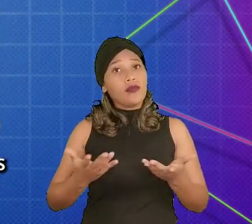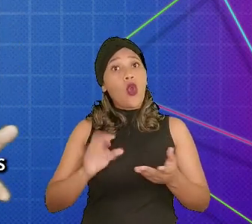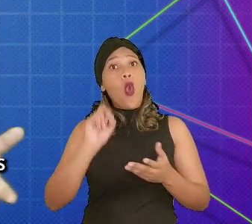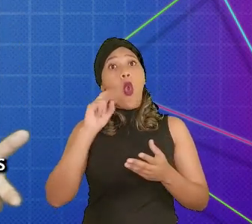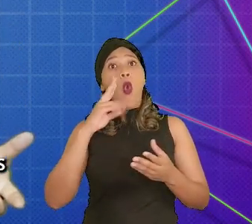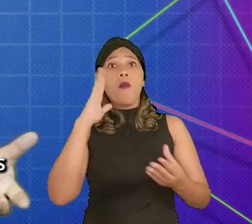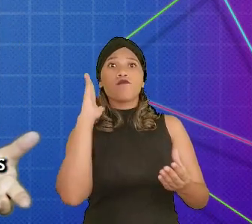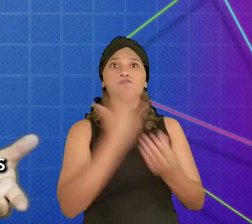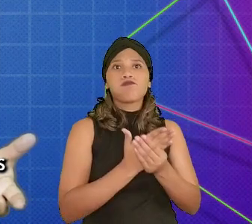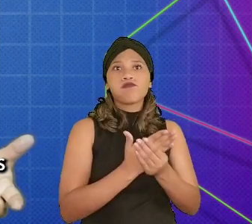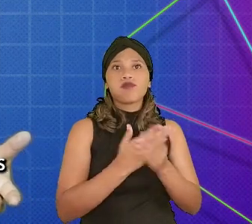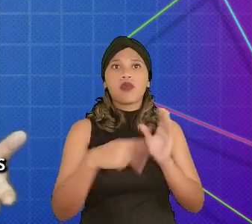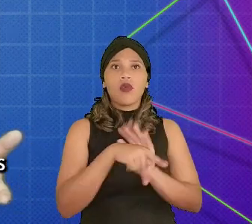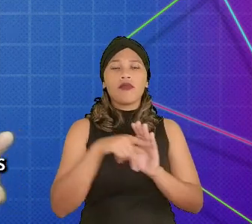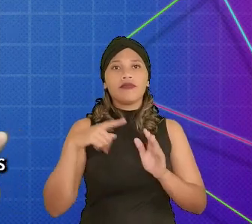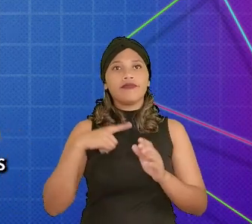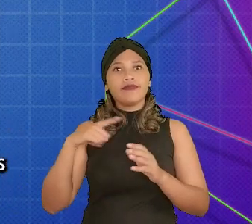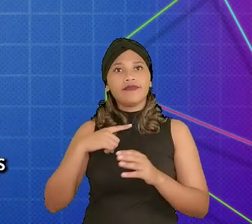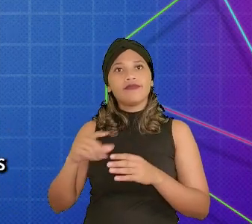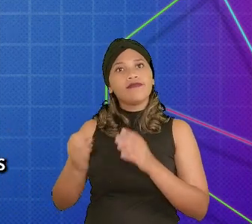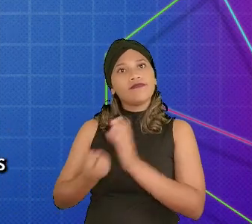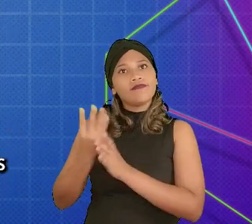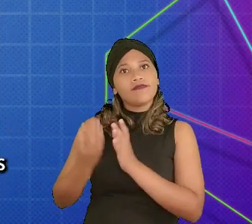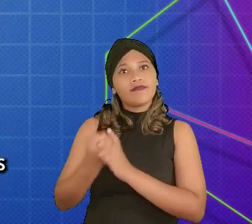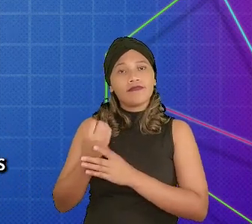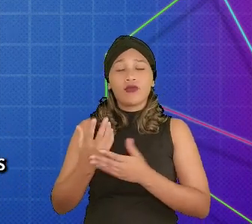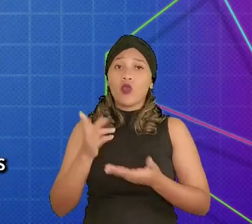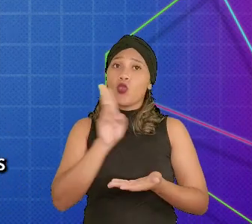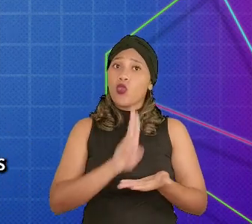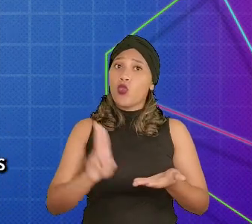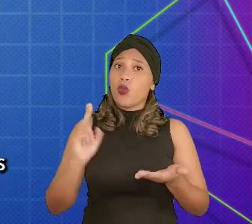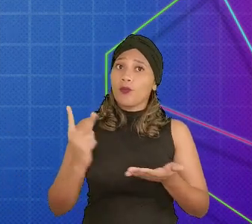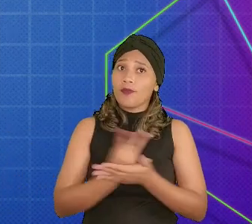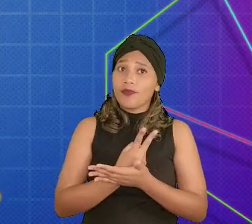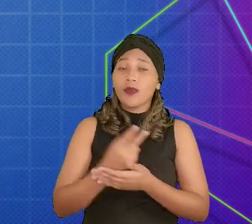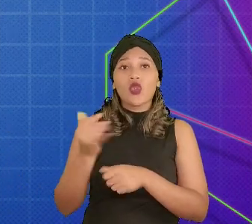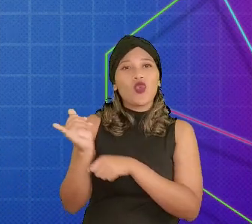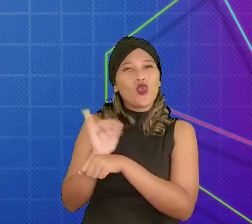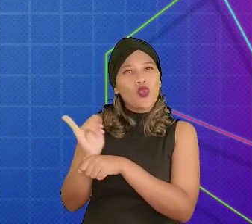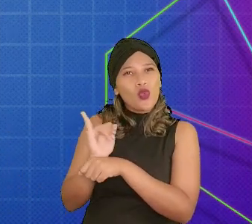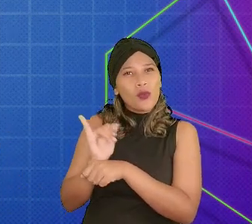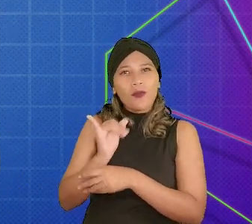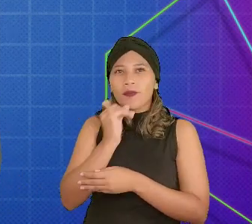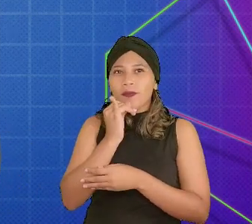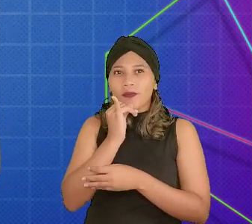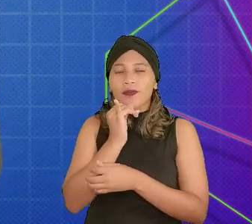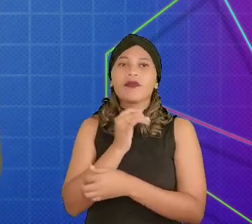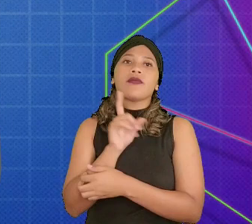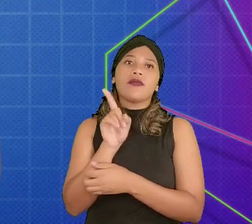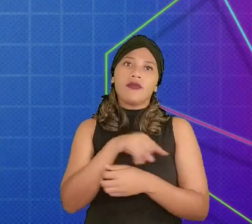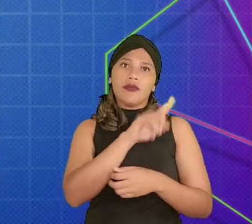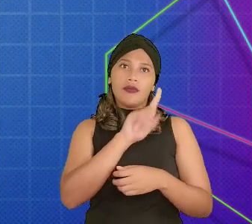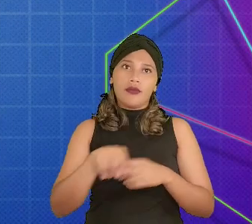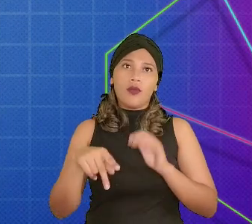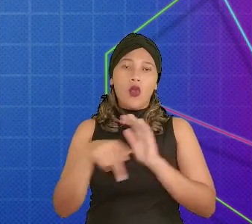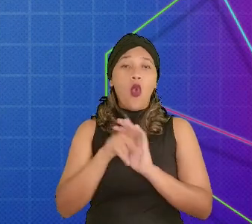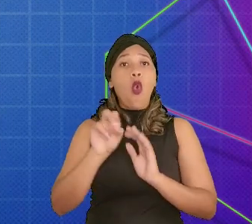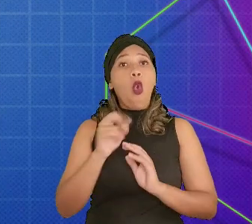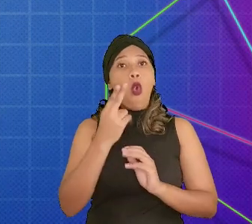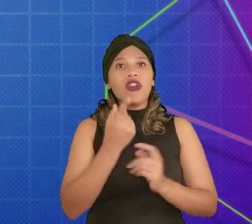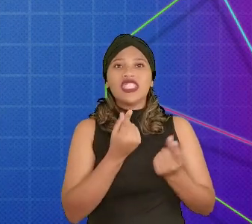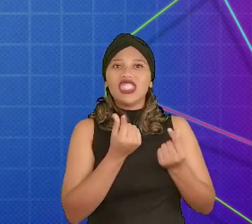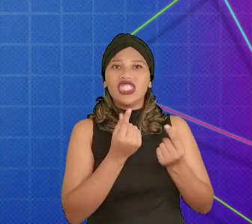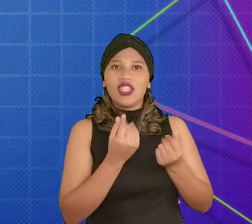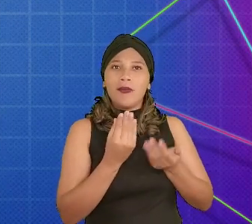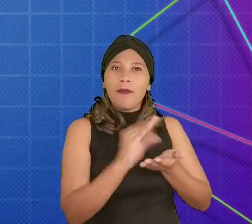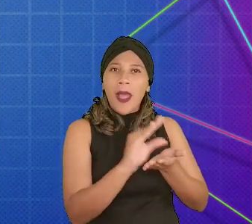ou serem processados pelos autores das obras que eles utilizaram indevidamente. O YouTube, por exemplo, impede a rentabilização de vídeos